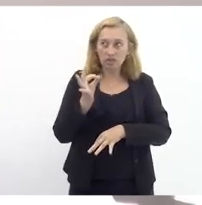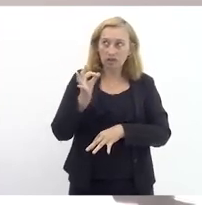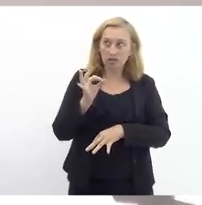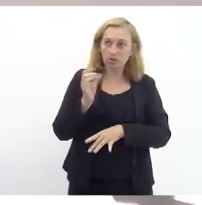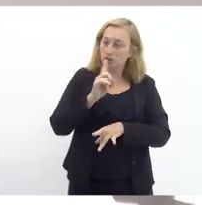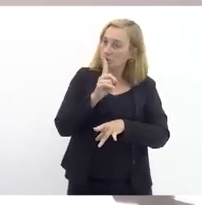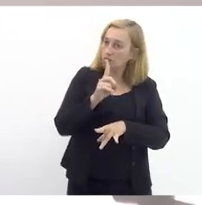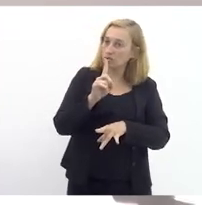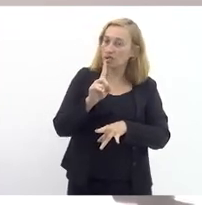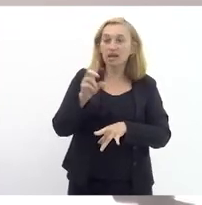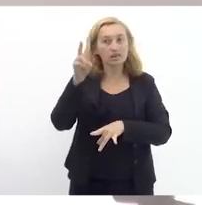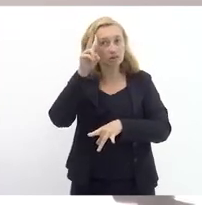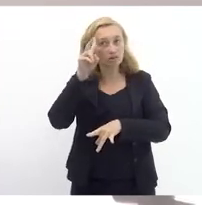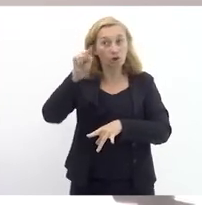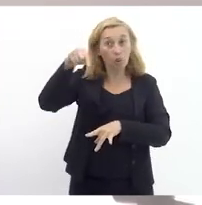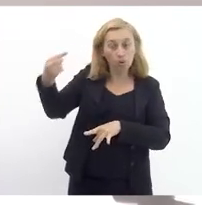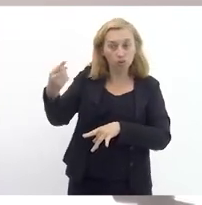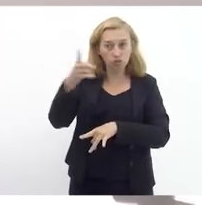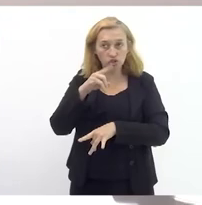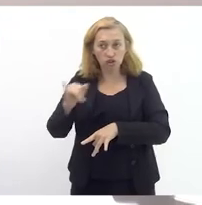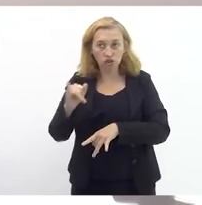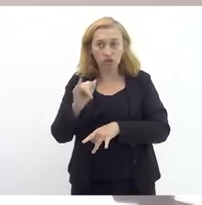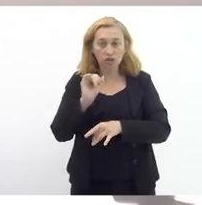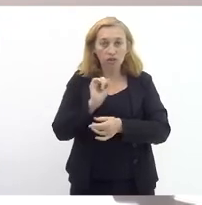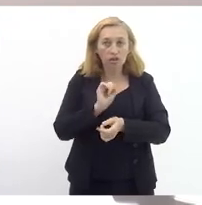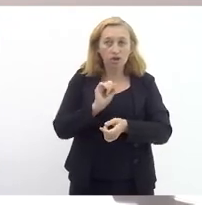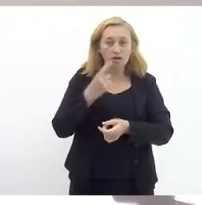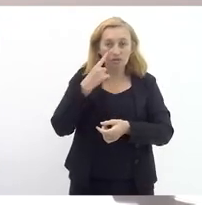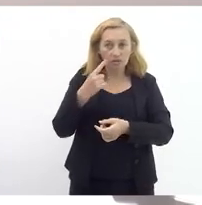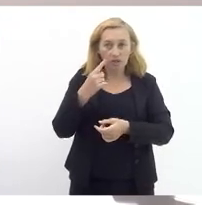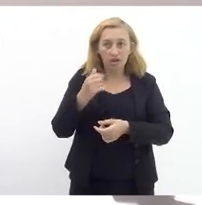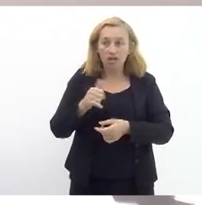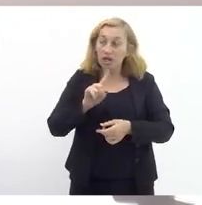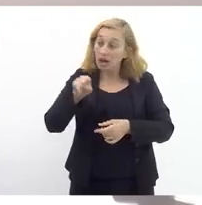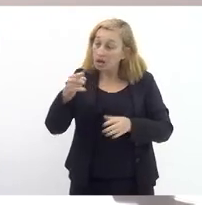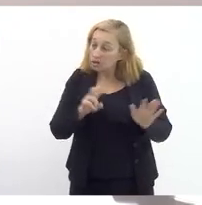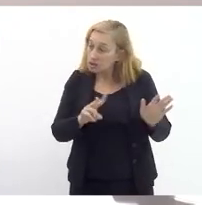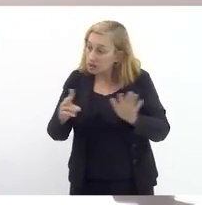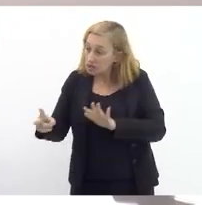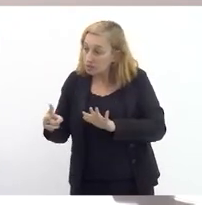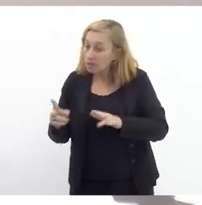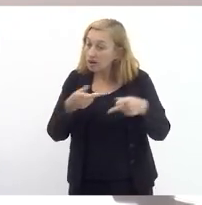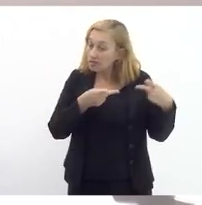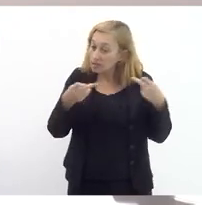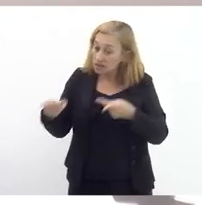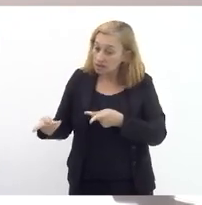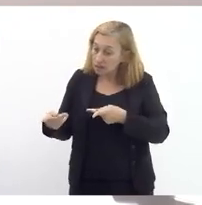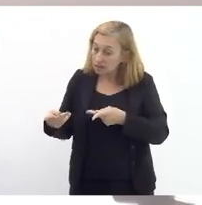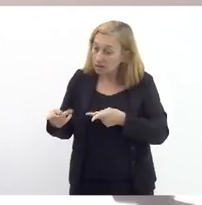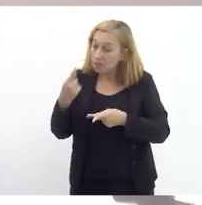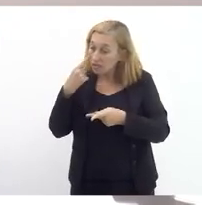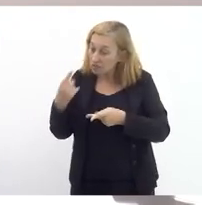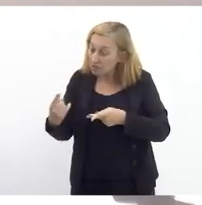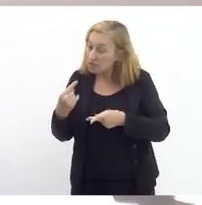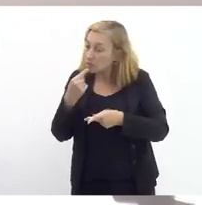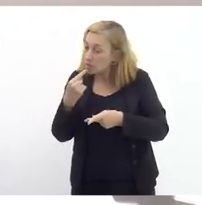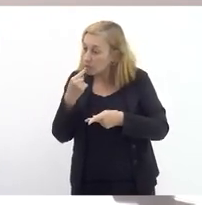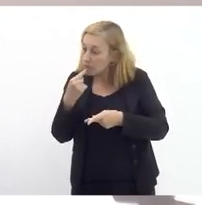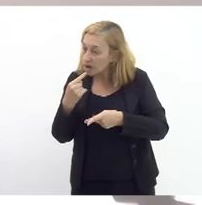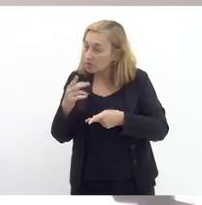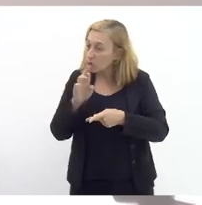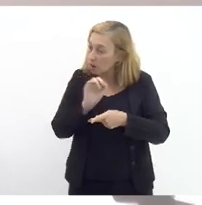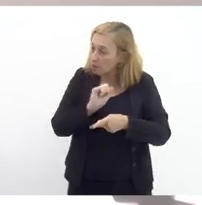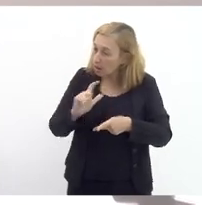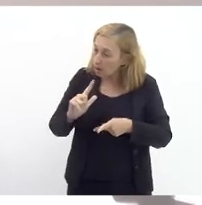segunda-feira. Vamos ver uma outra data. Nós esperamos fazer, ainda esta semana, a visita para verificar de perto os